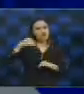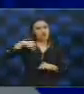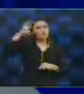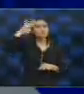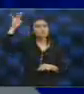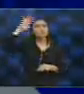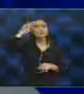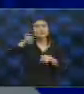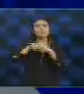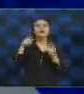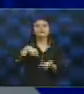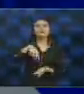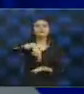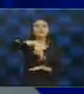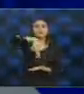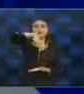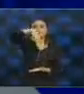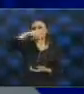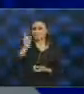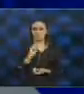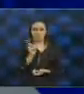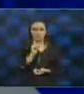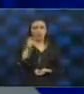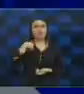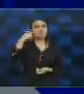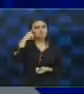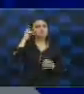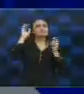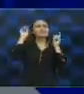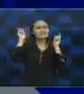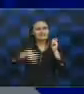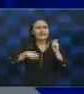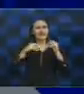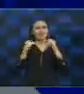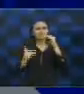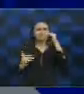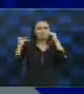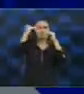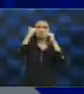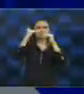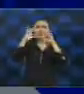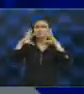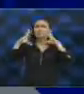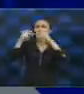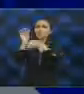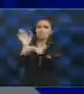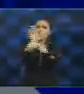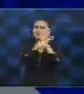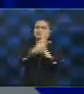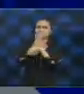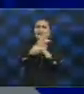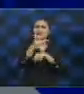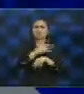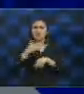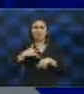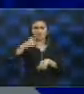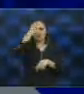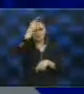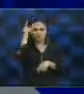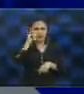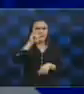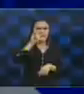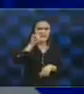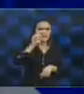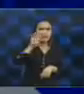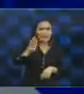não levito. Eu sonho em chegarmos à cobertura total na assistência básica de saúde. Eu sonho com o IDEB melhorando